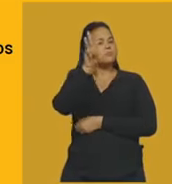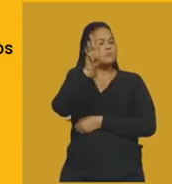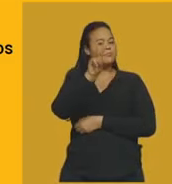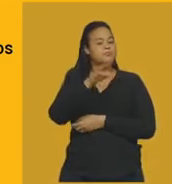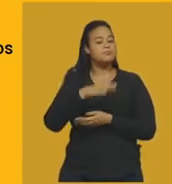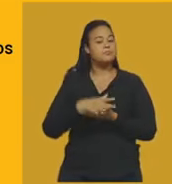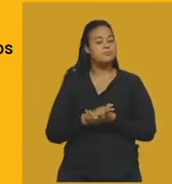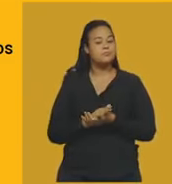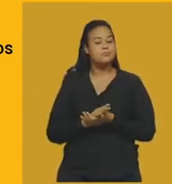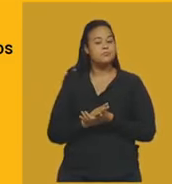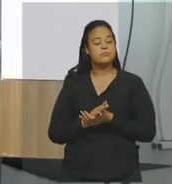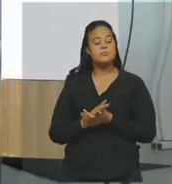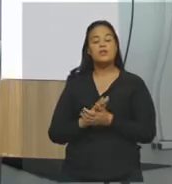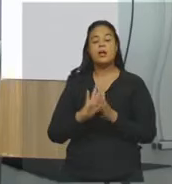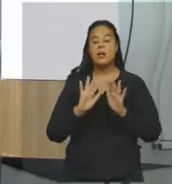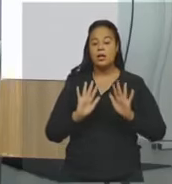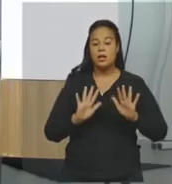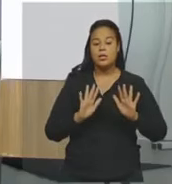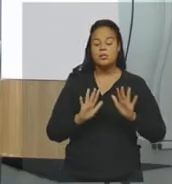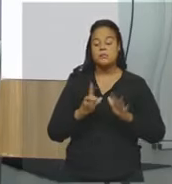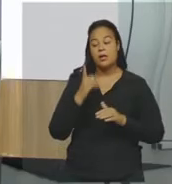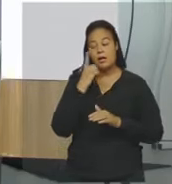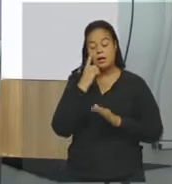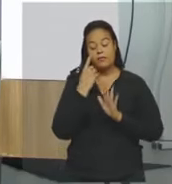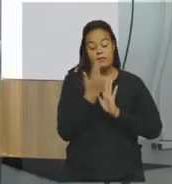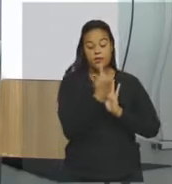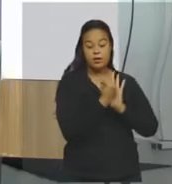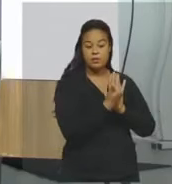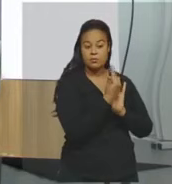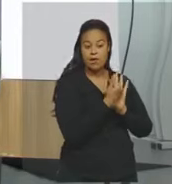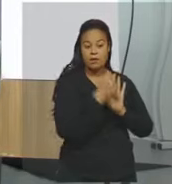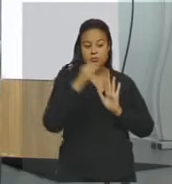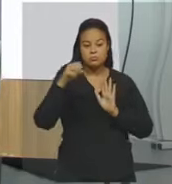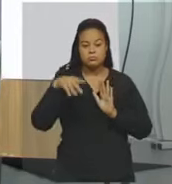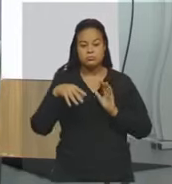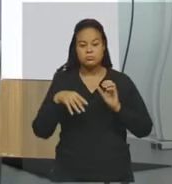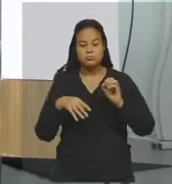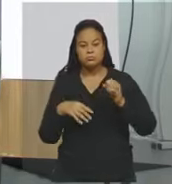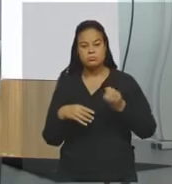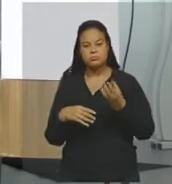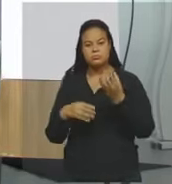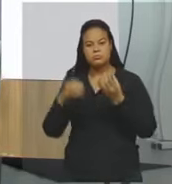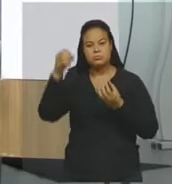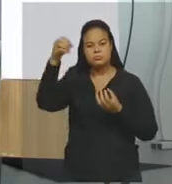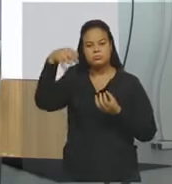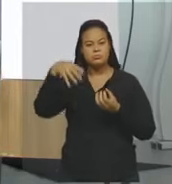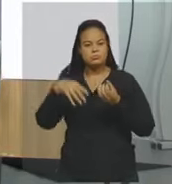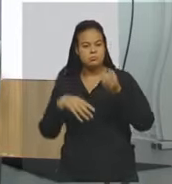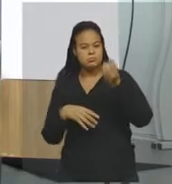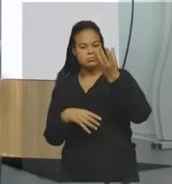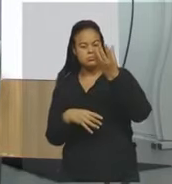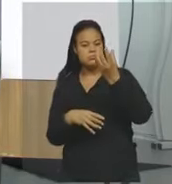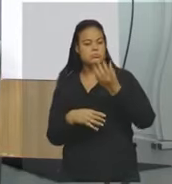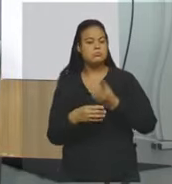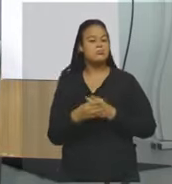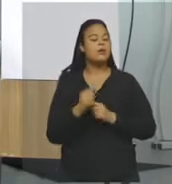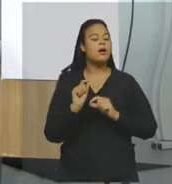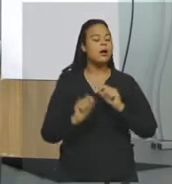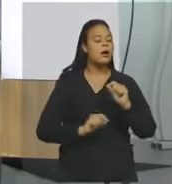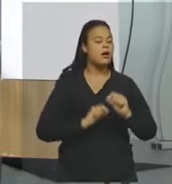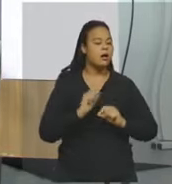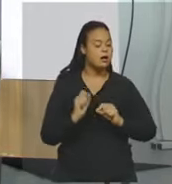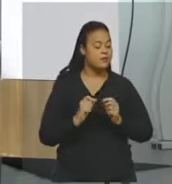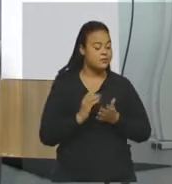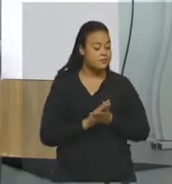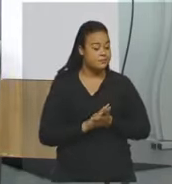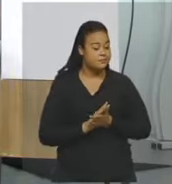da gente passar para a próxima parte, onde está a imagem desse circuito, vou falar rapidinho sobre essa questão dos watts que vocês acabaram de ver aqui.